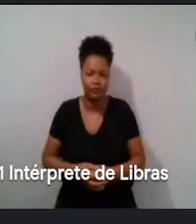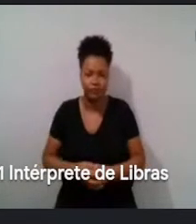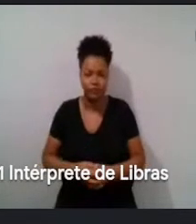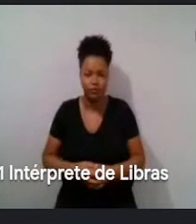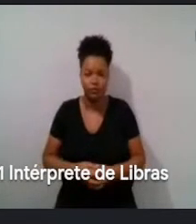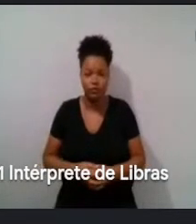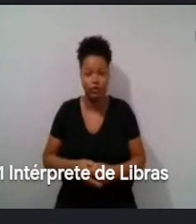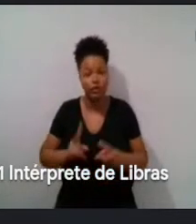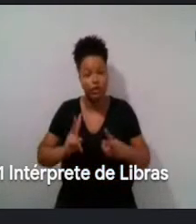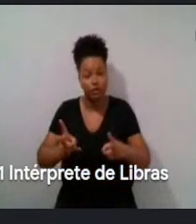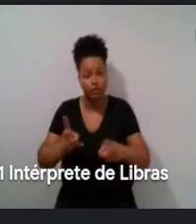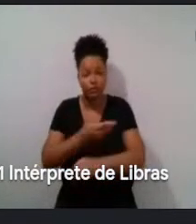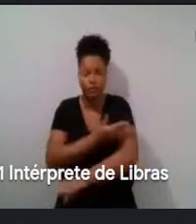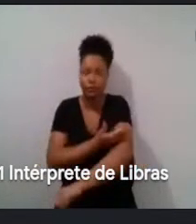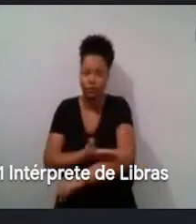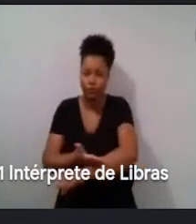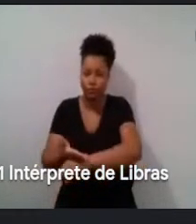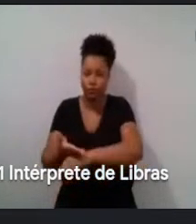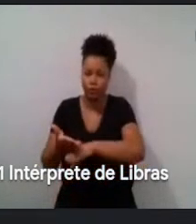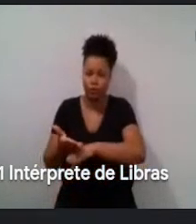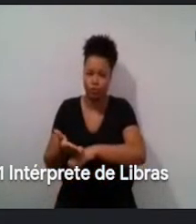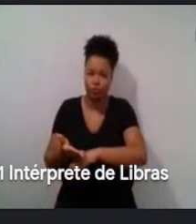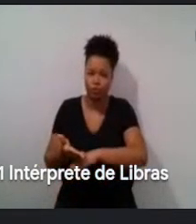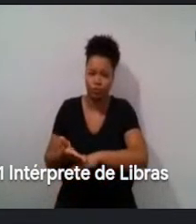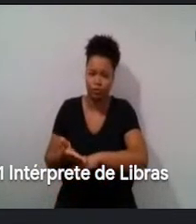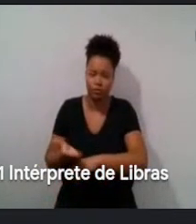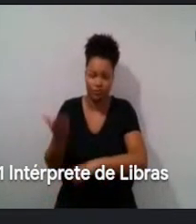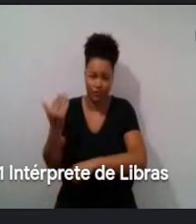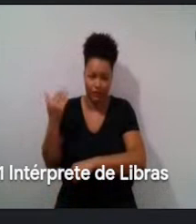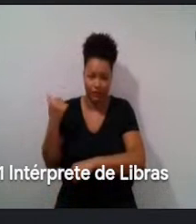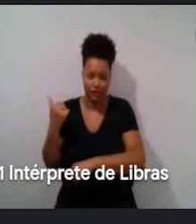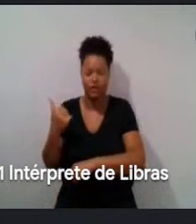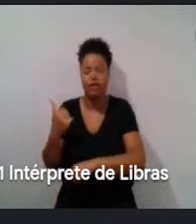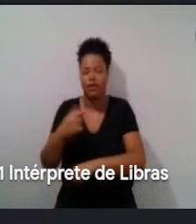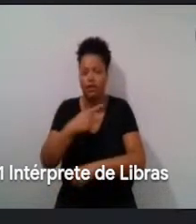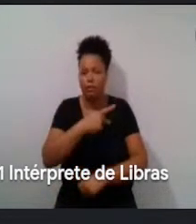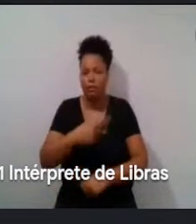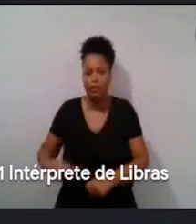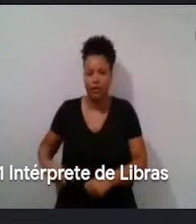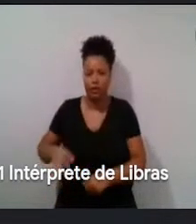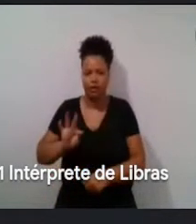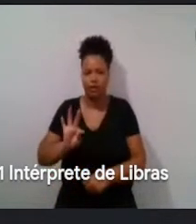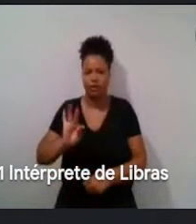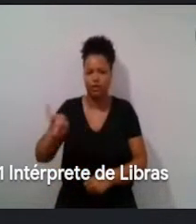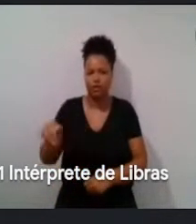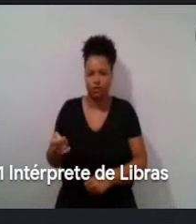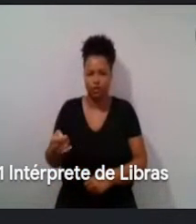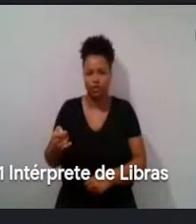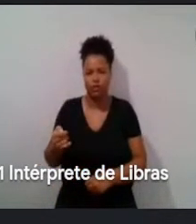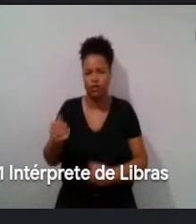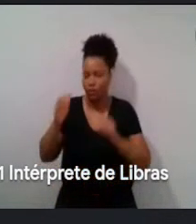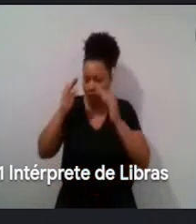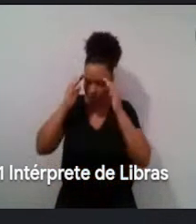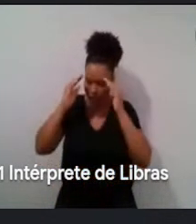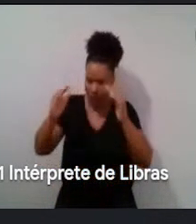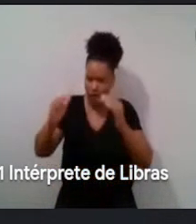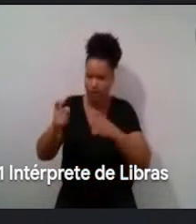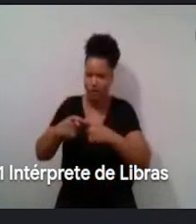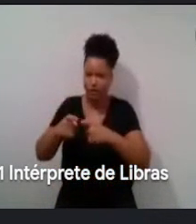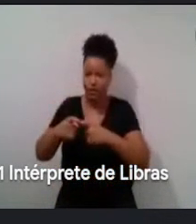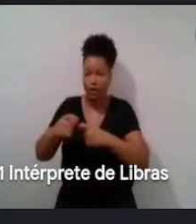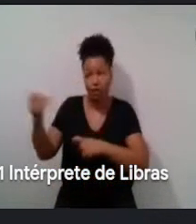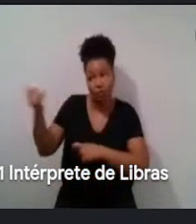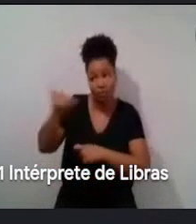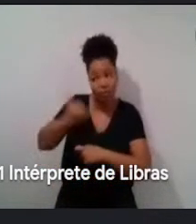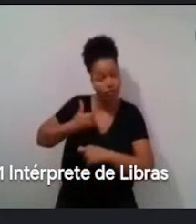sempre costumei, quando era presidente do TJ, seguir a opinião médica. Que eles dizem,